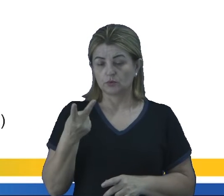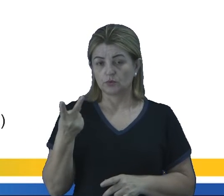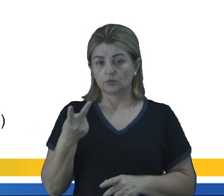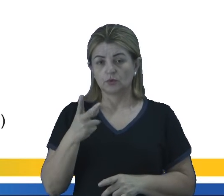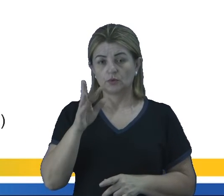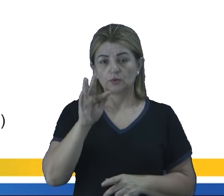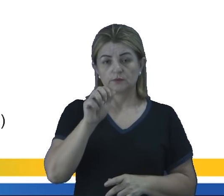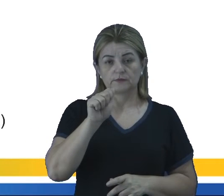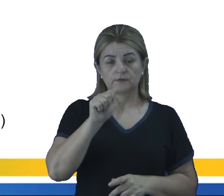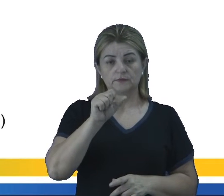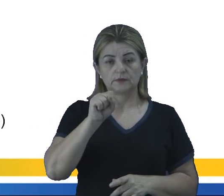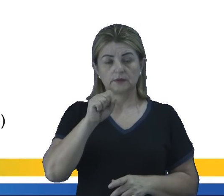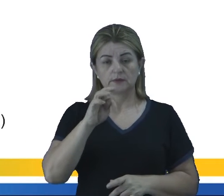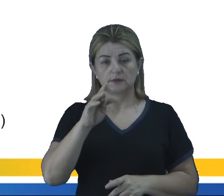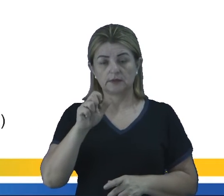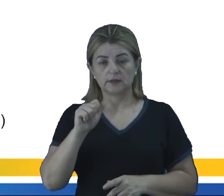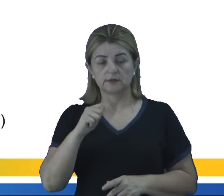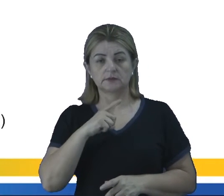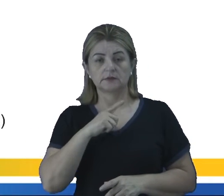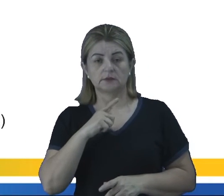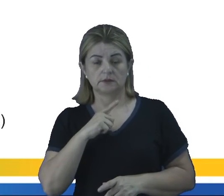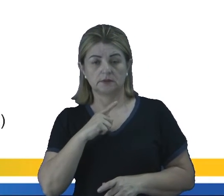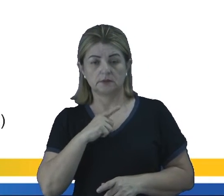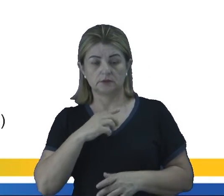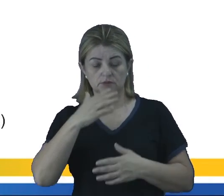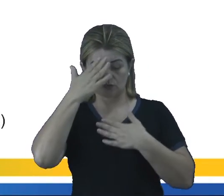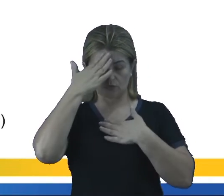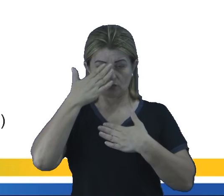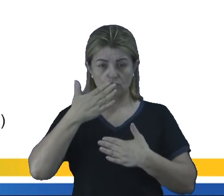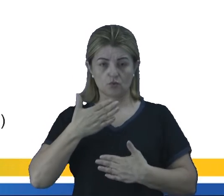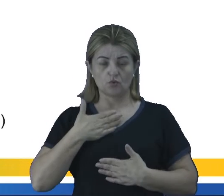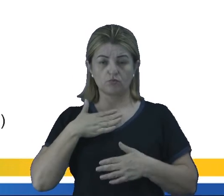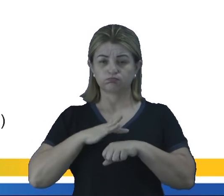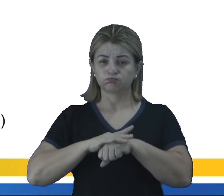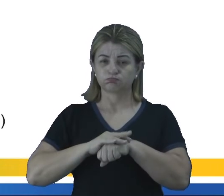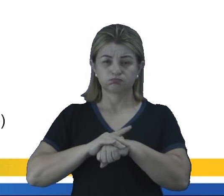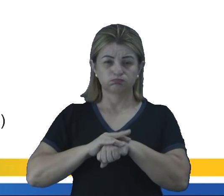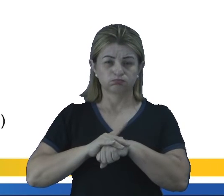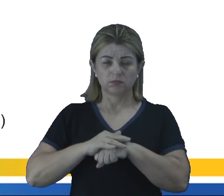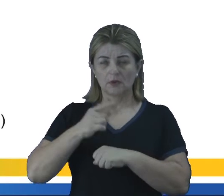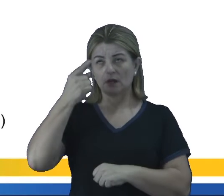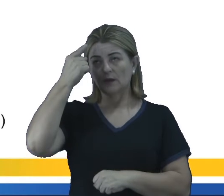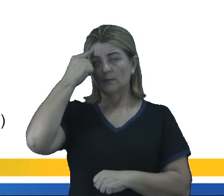e emoções dos indivíduos. As características principais são fantasia,